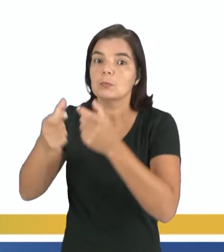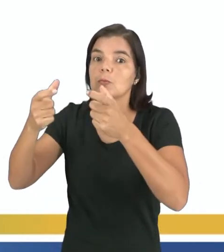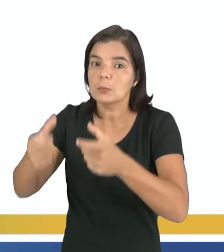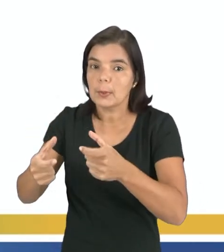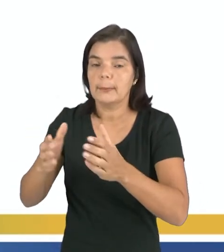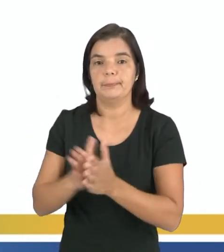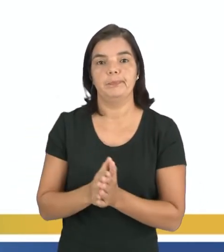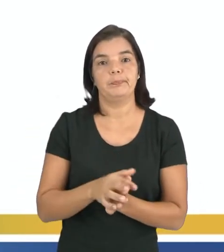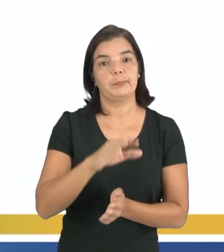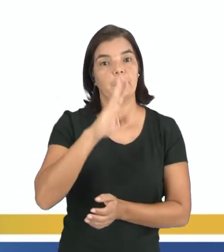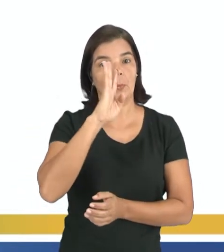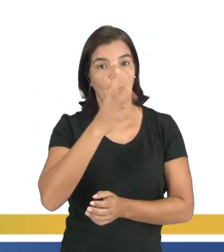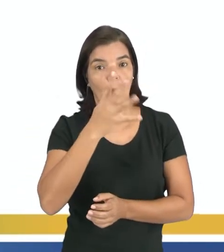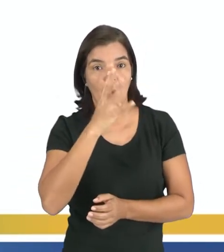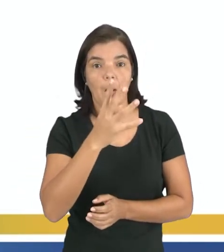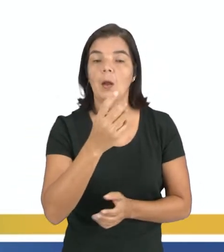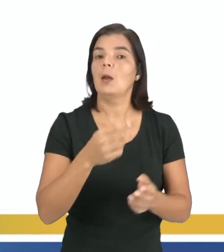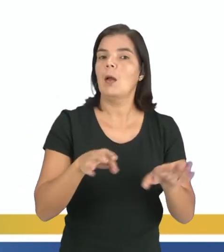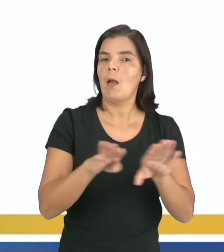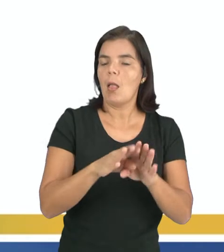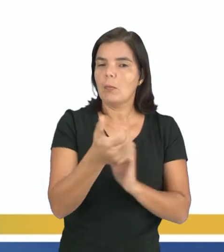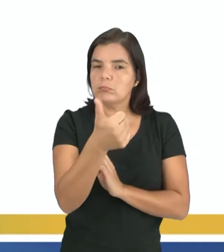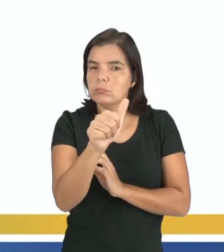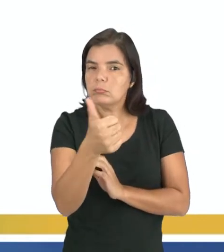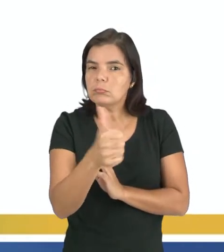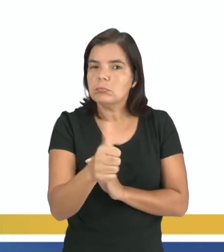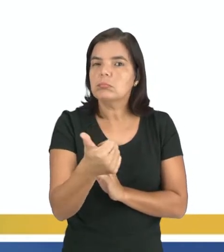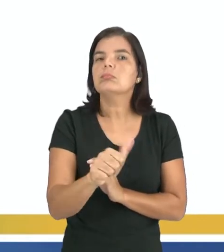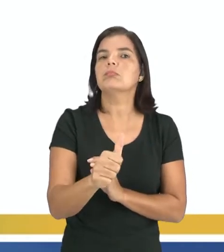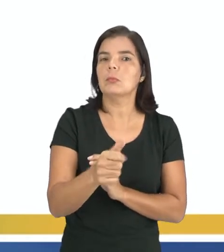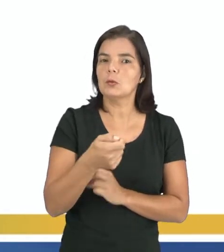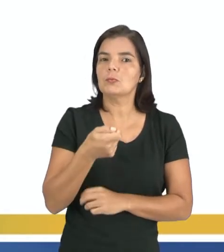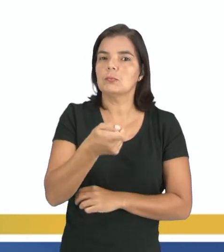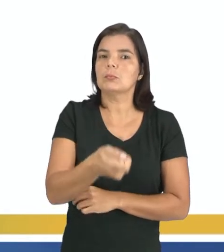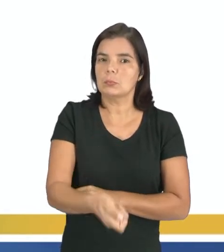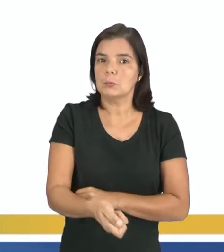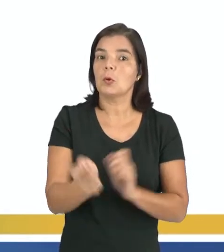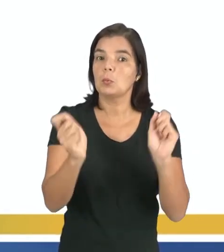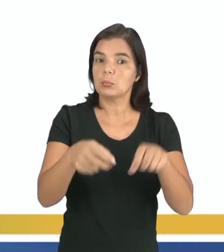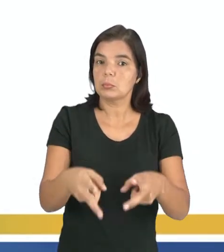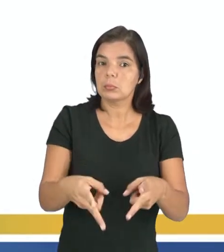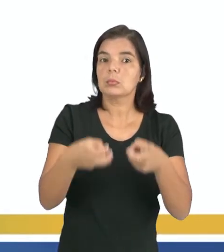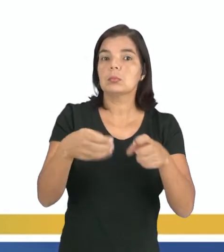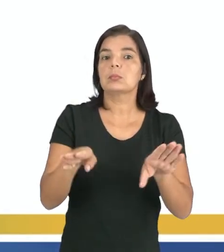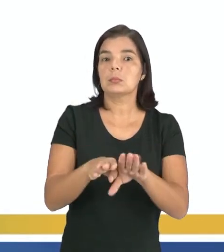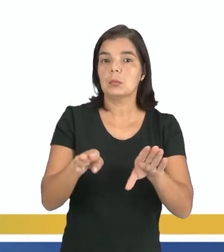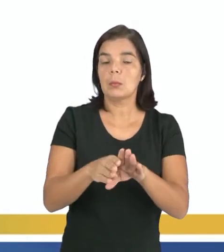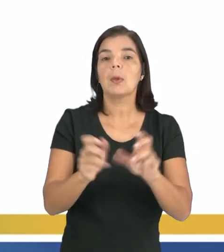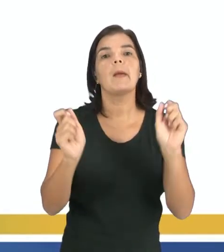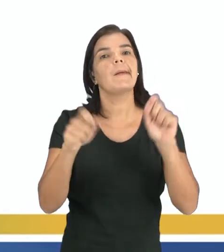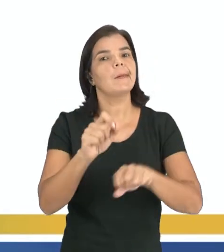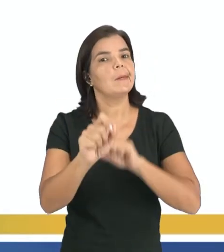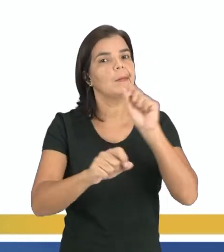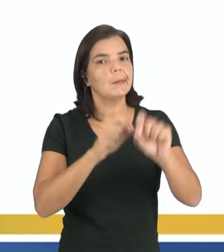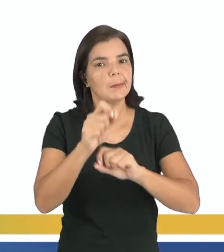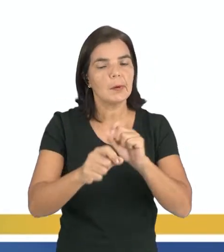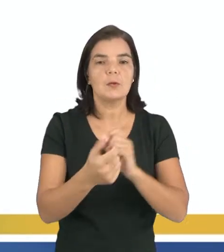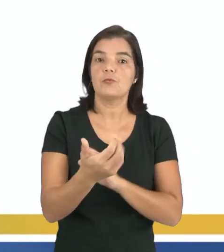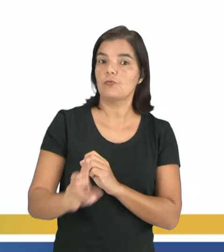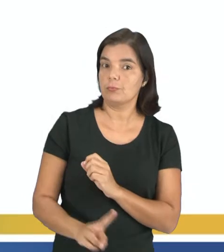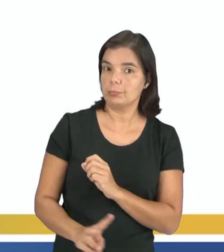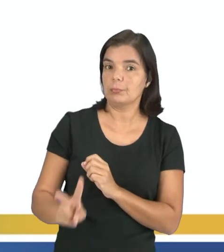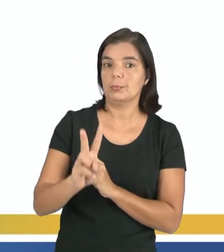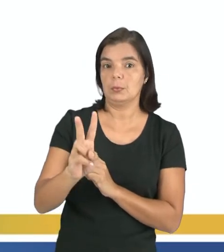lugar. A crítica vai ser essa análise, esse posicionamento que vocês puderam perceber e que vai poder fazer juízo de